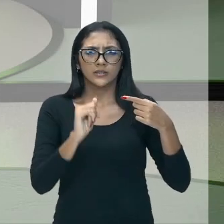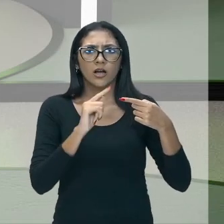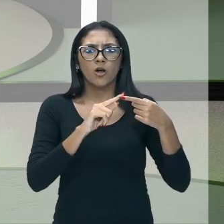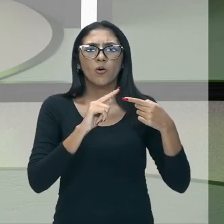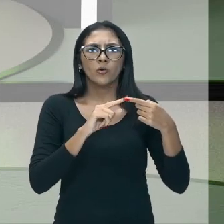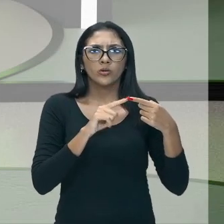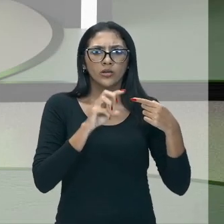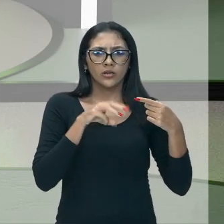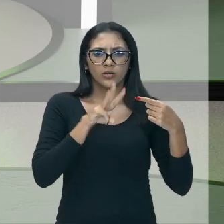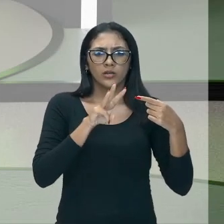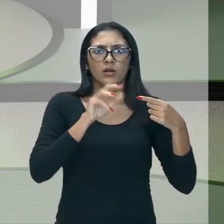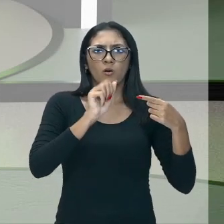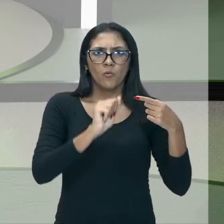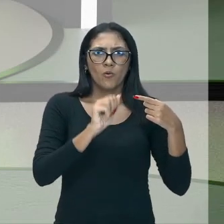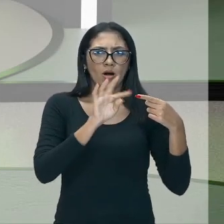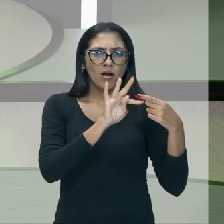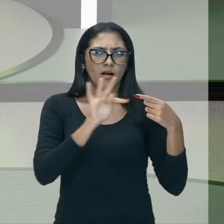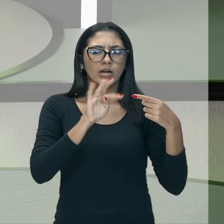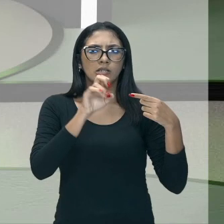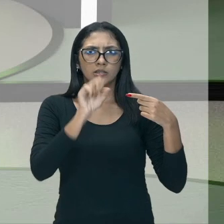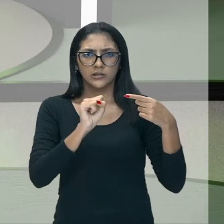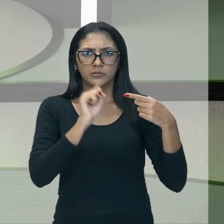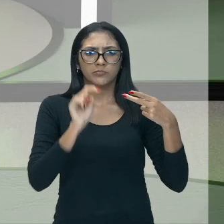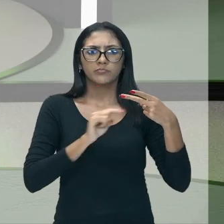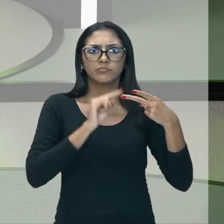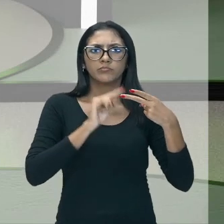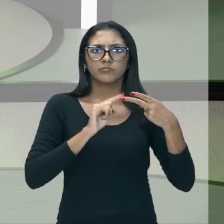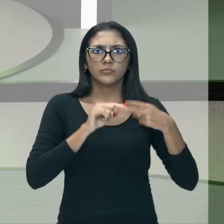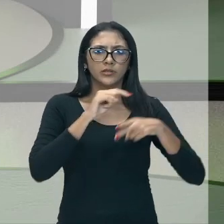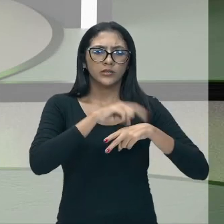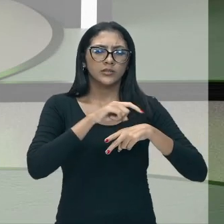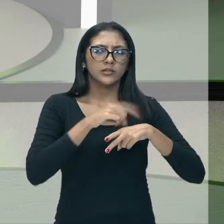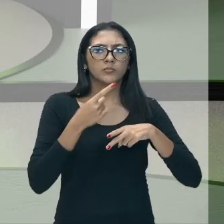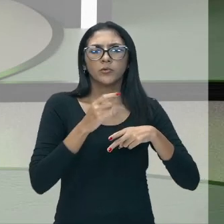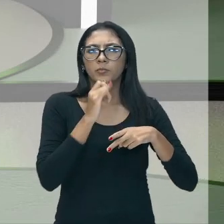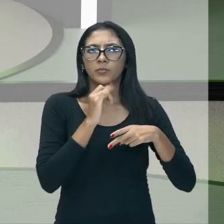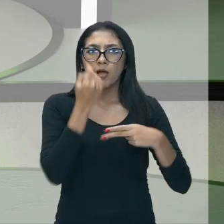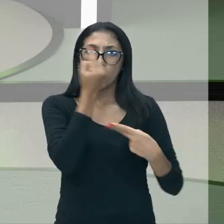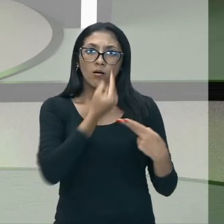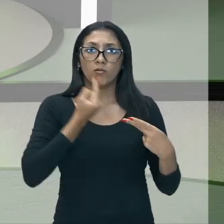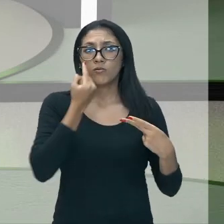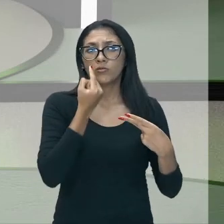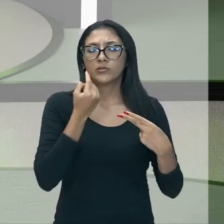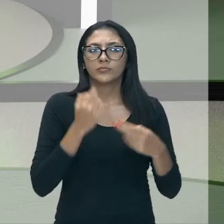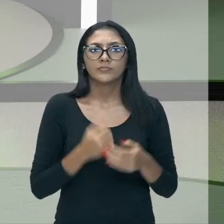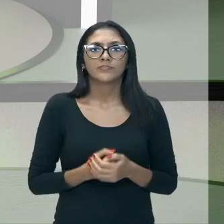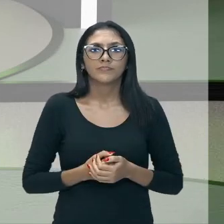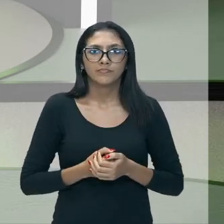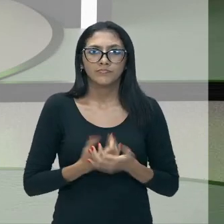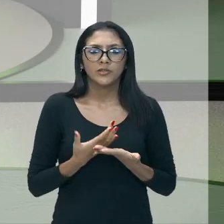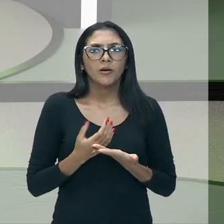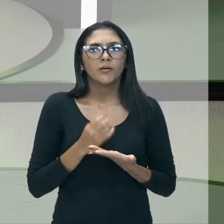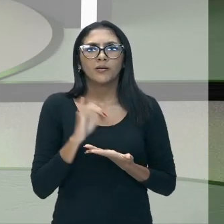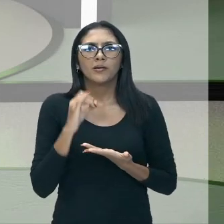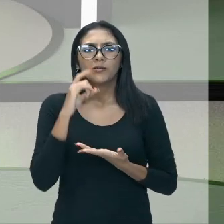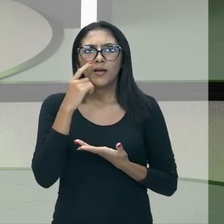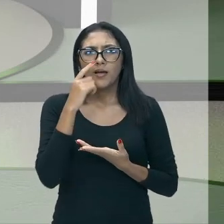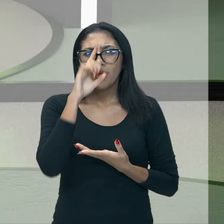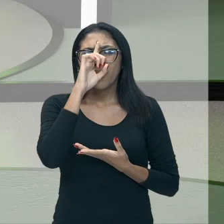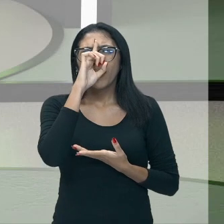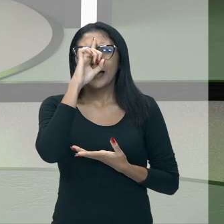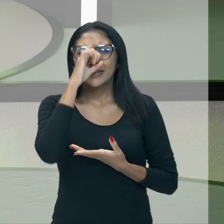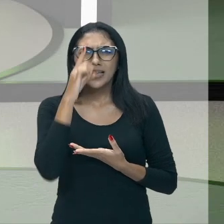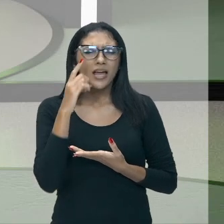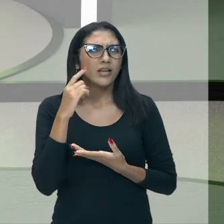watts e o intervalo de tempo é dado em hora. Quem nunca olhou e nunca percebeu e fez uma conta ali,